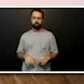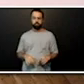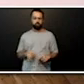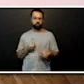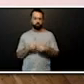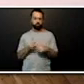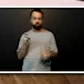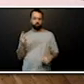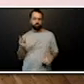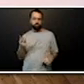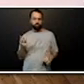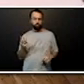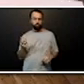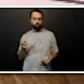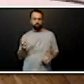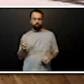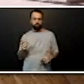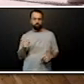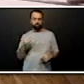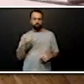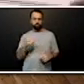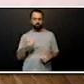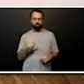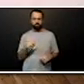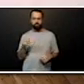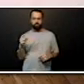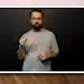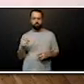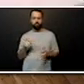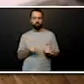mais 3, menos 3.